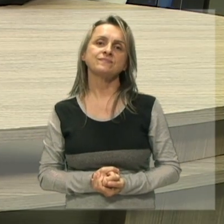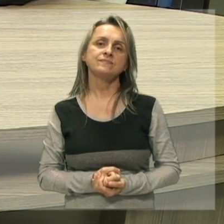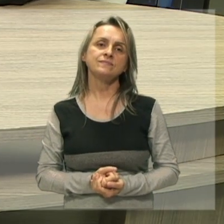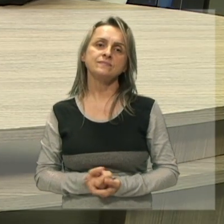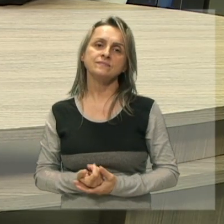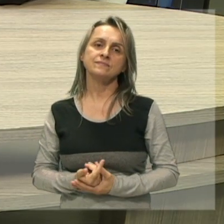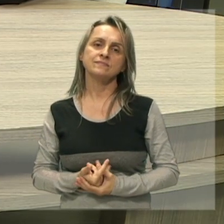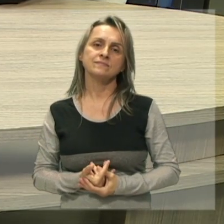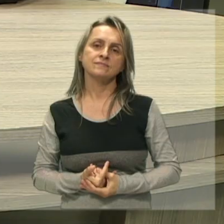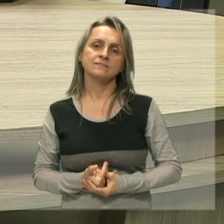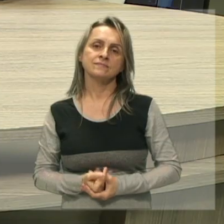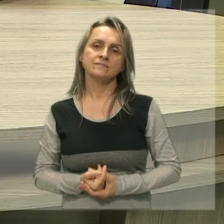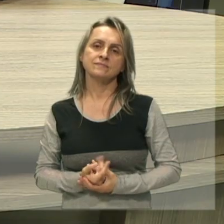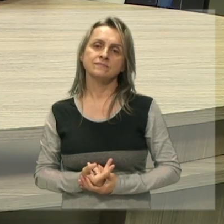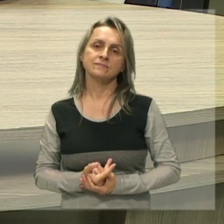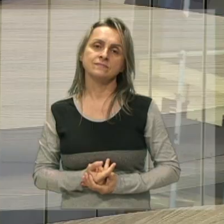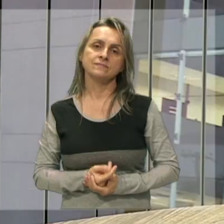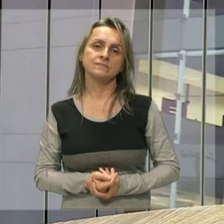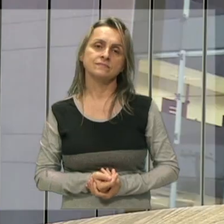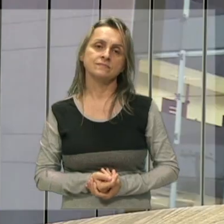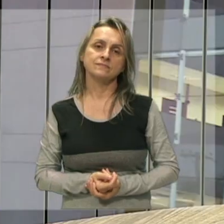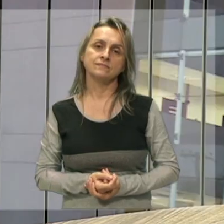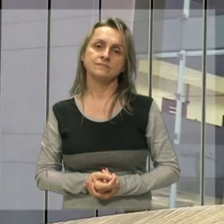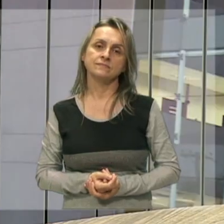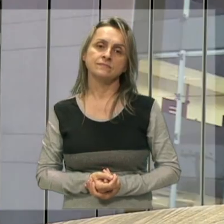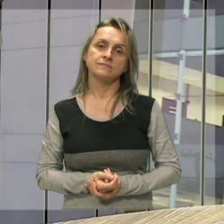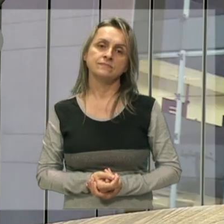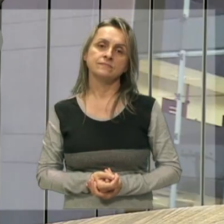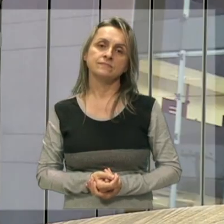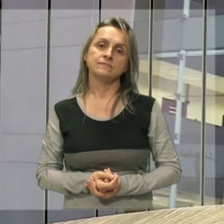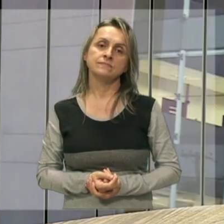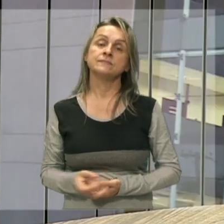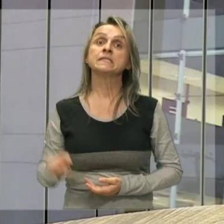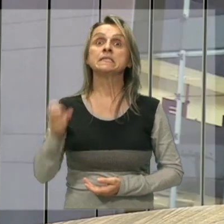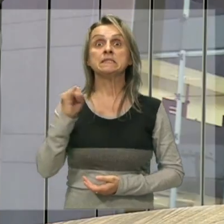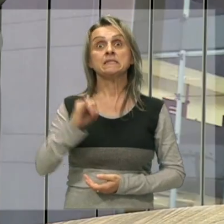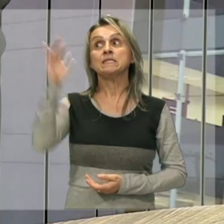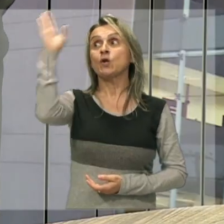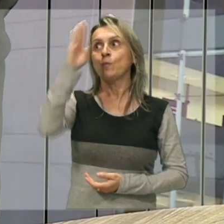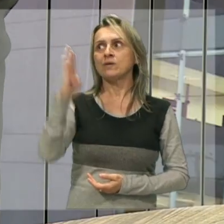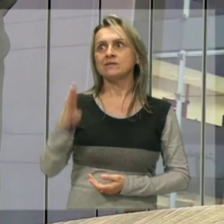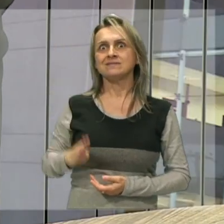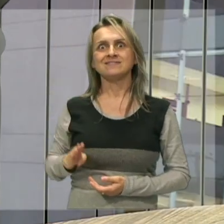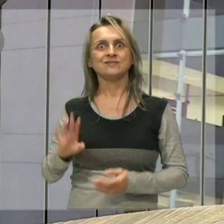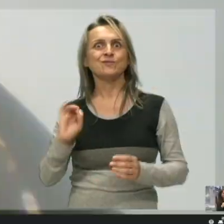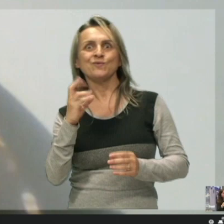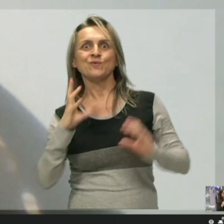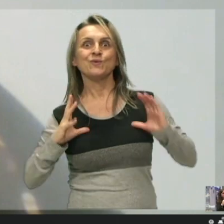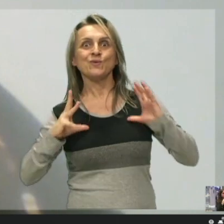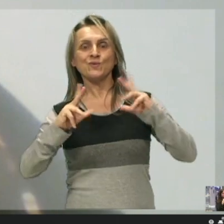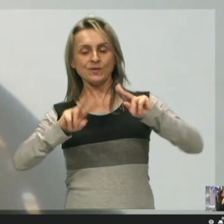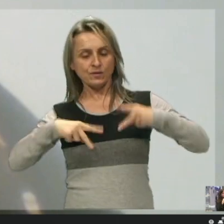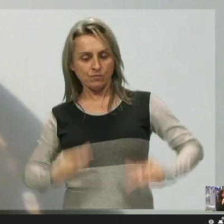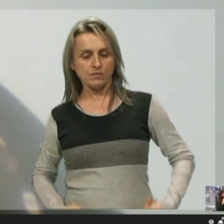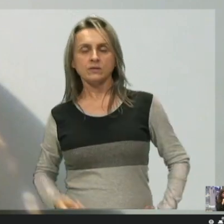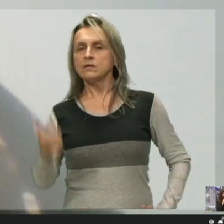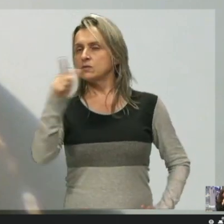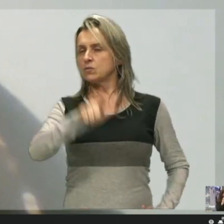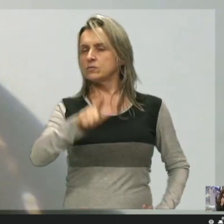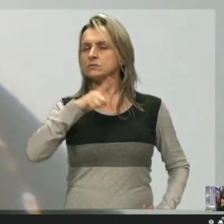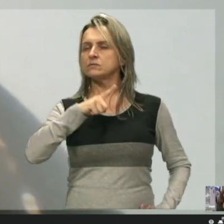se a humanidade, o Brasil, enfim, caminhasse para isso que você está falando, de ter um outro olhar, de